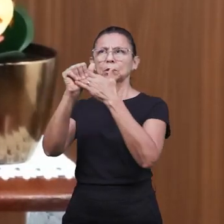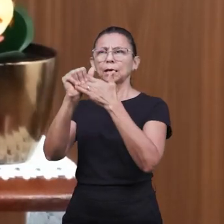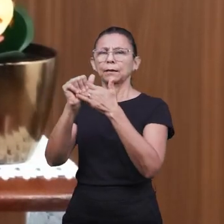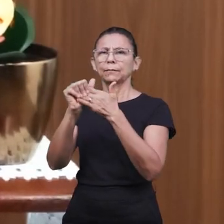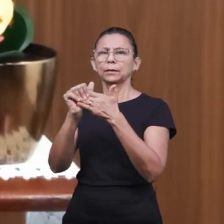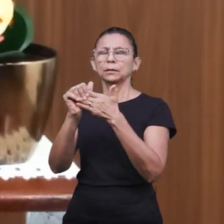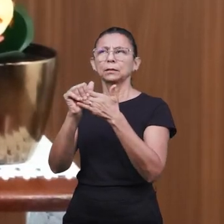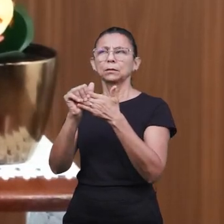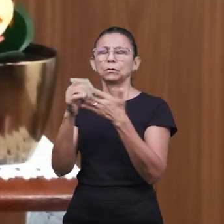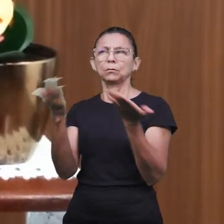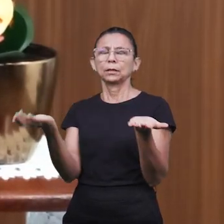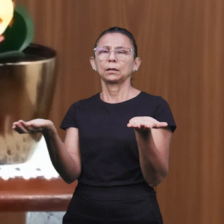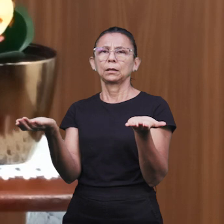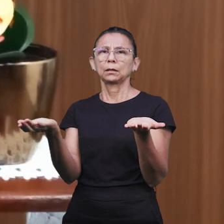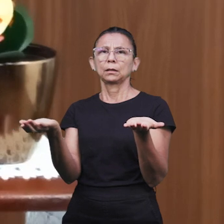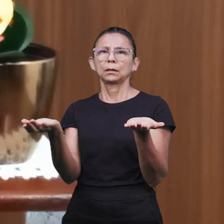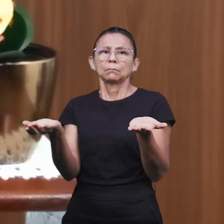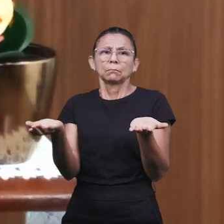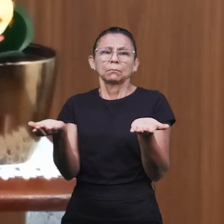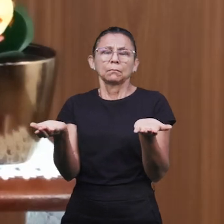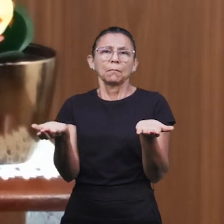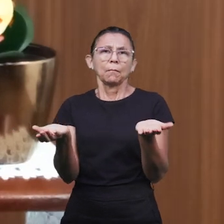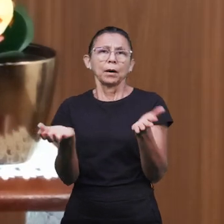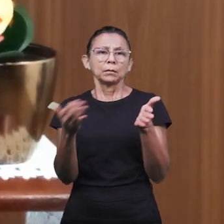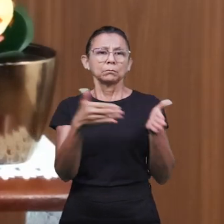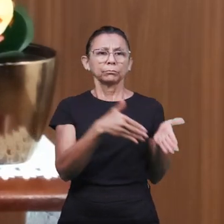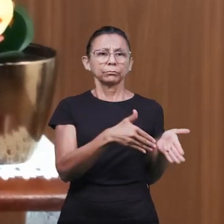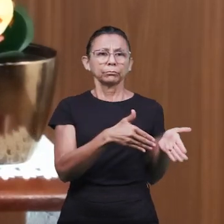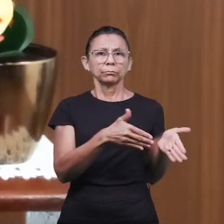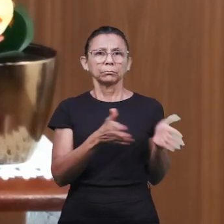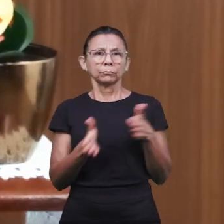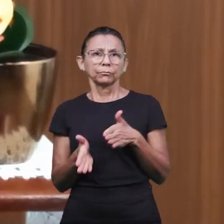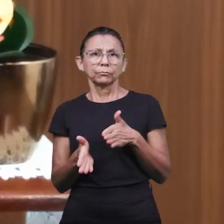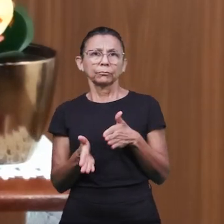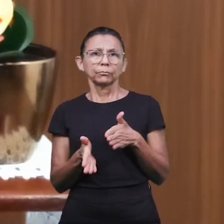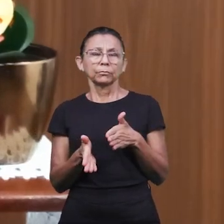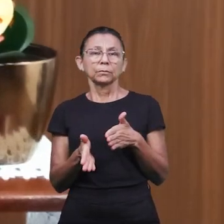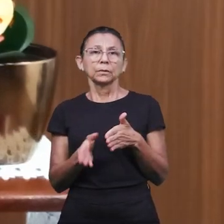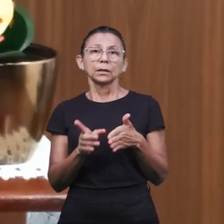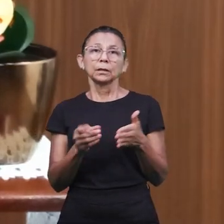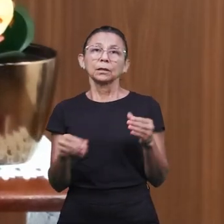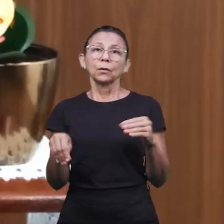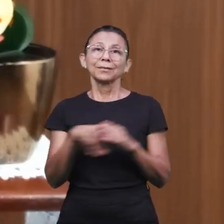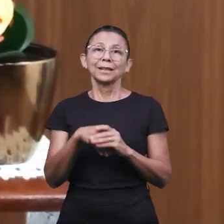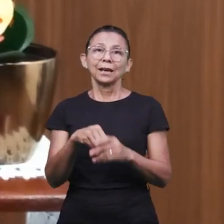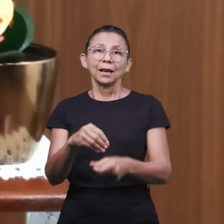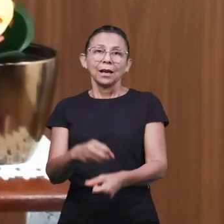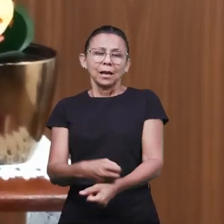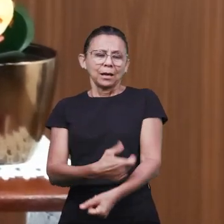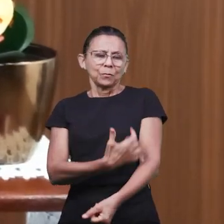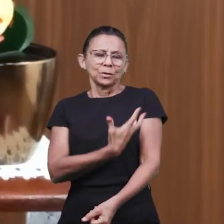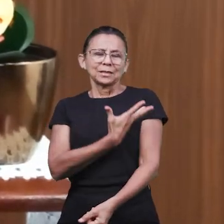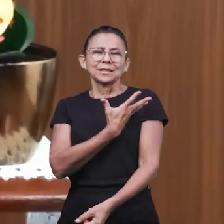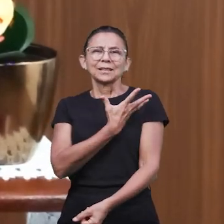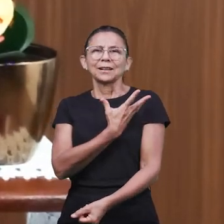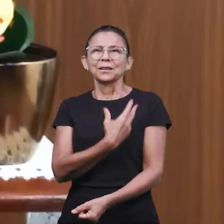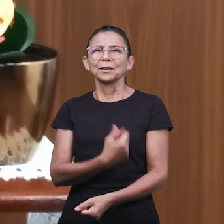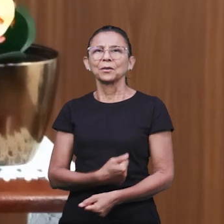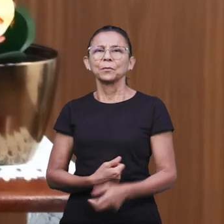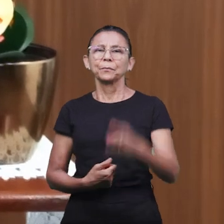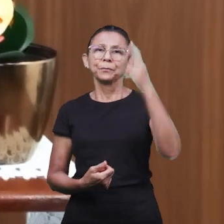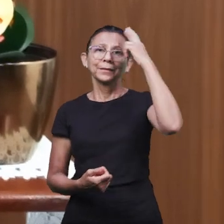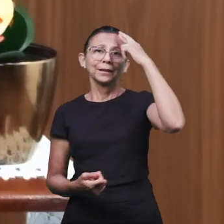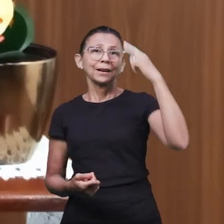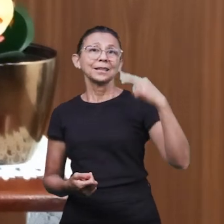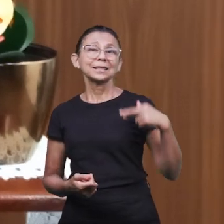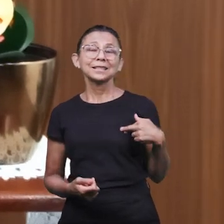caminho. O que é o desvio para a esquerda ou para a direita? Emoção e razão. É o que permeia a religião